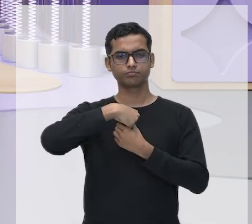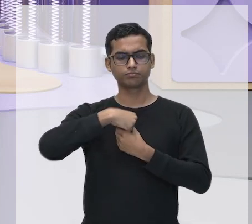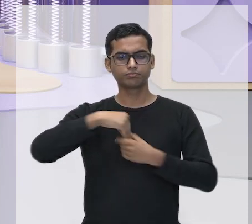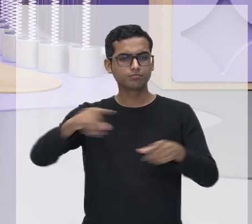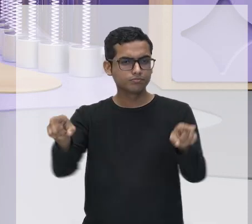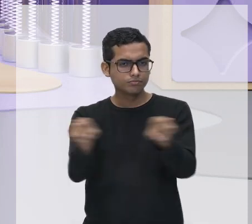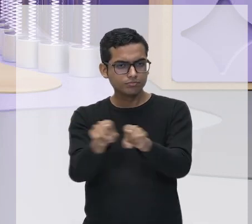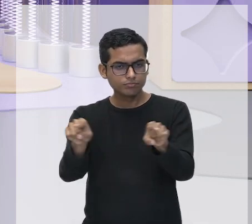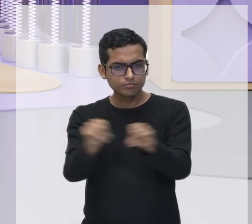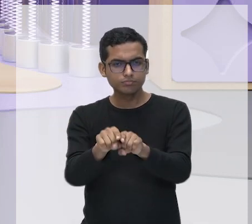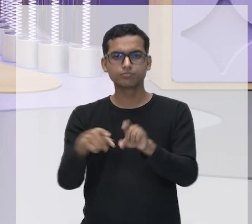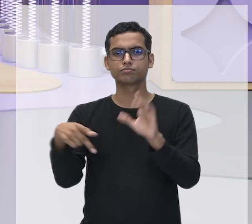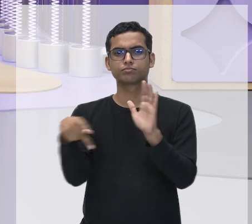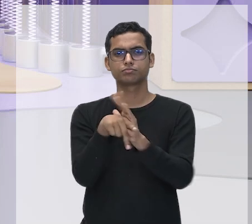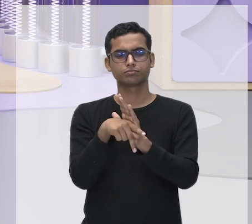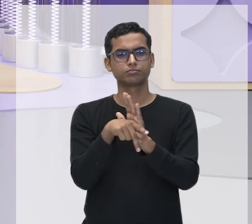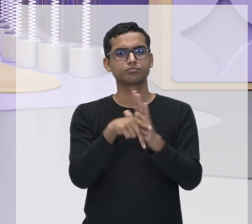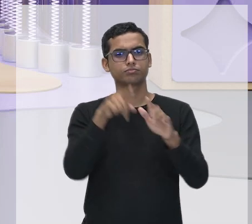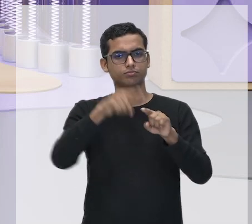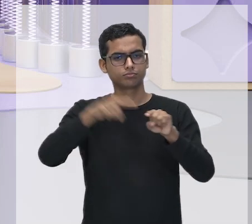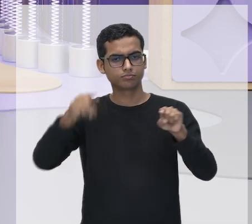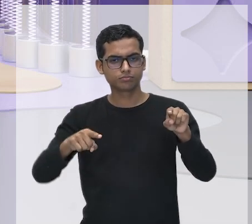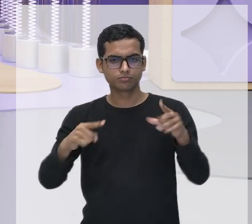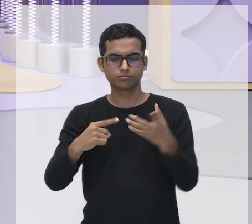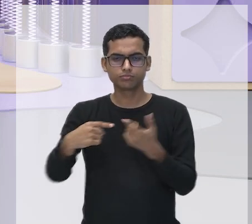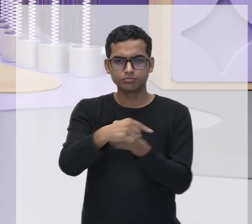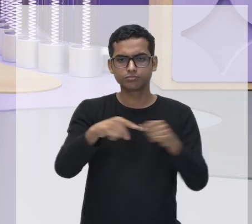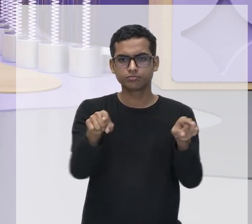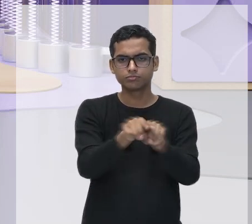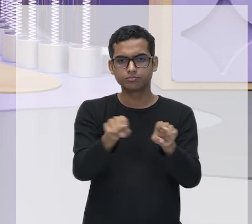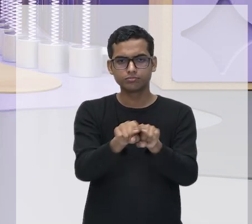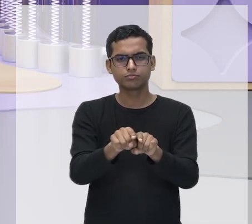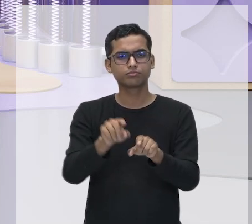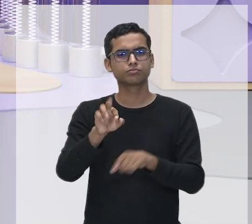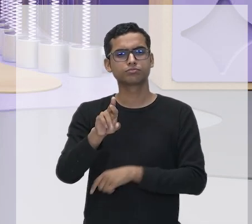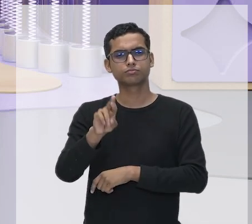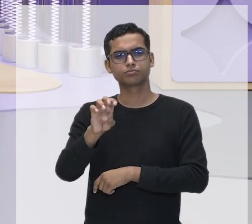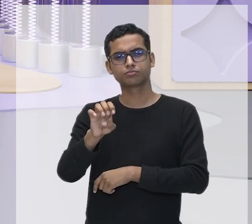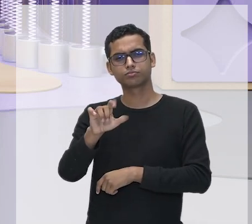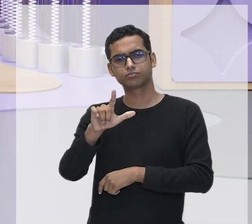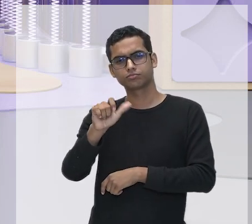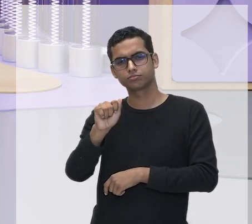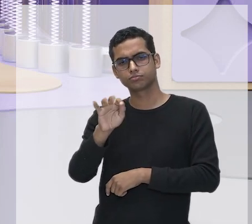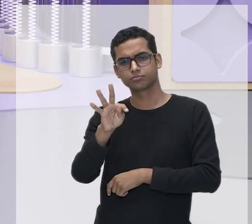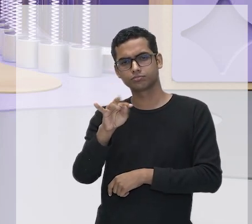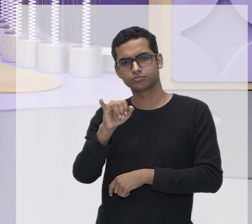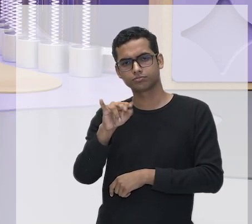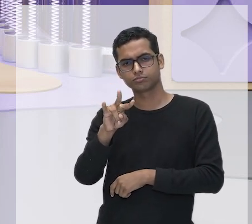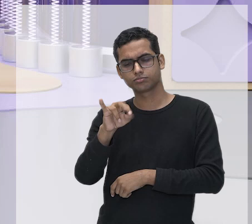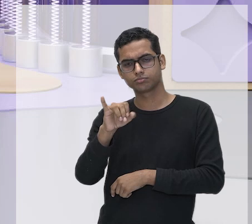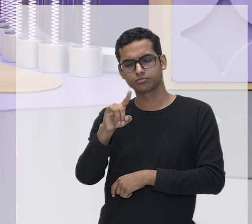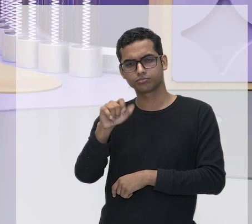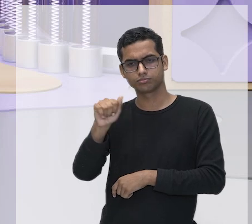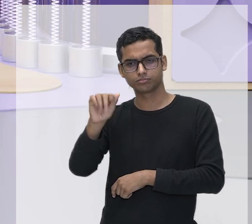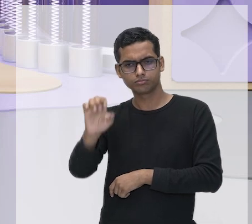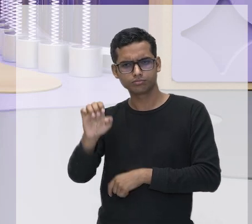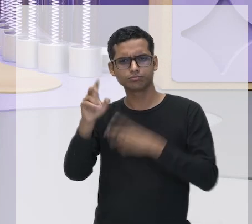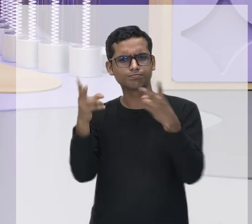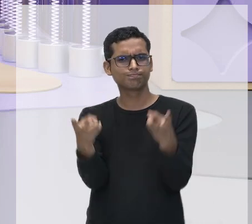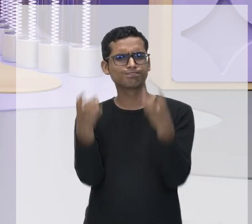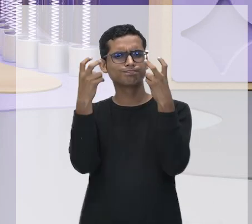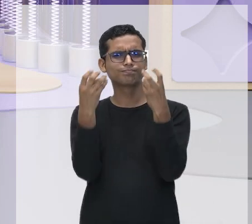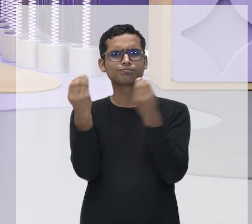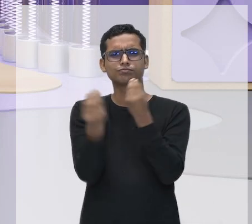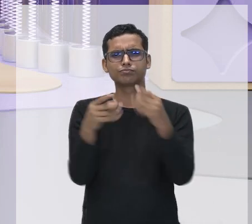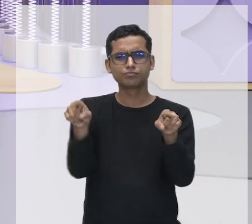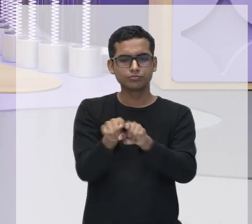a relatividade. Chama atenção esse último, a relatividade, porque uns podem perceber as coisas